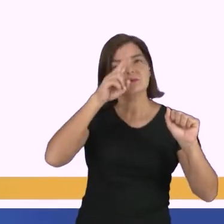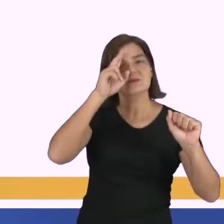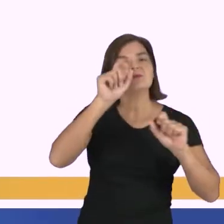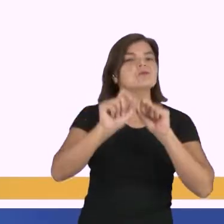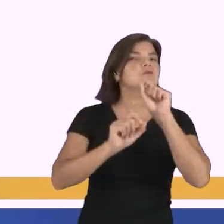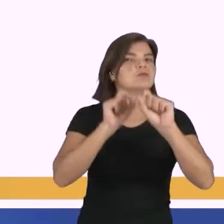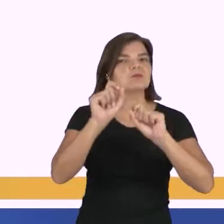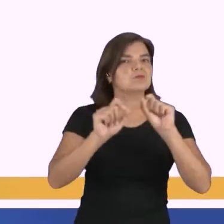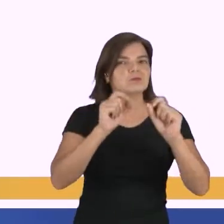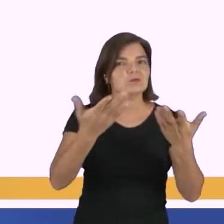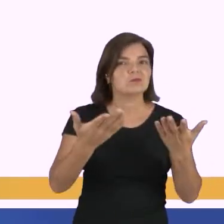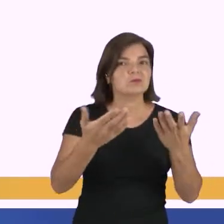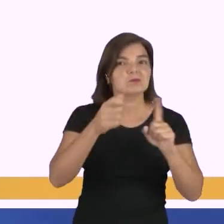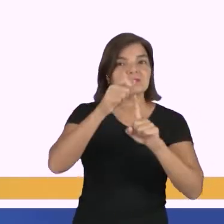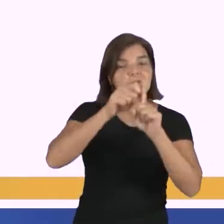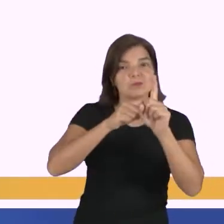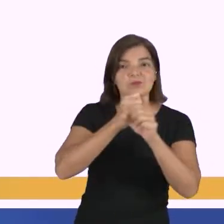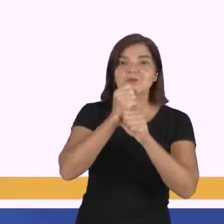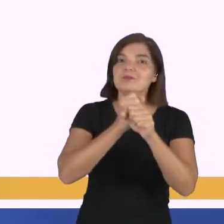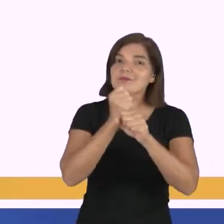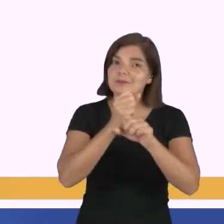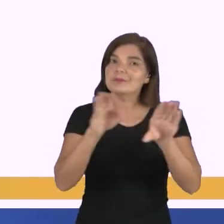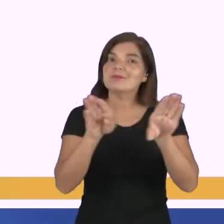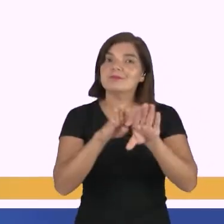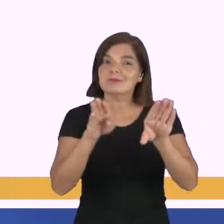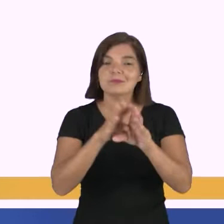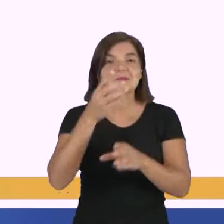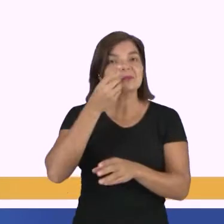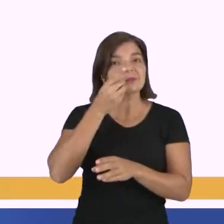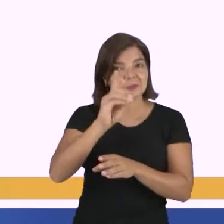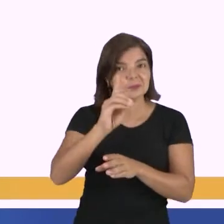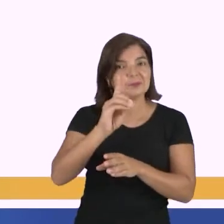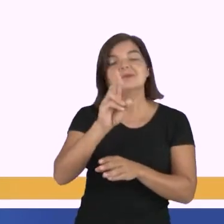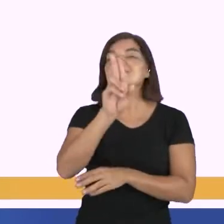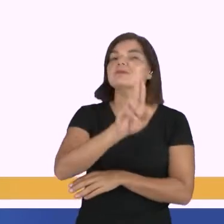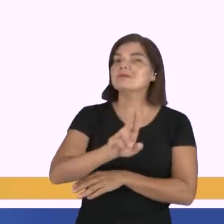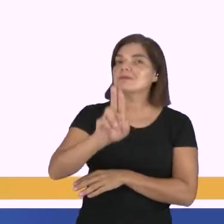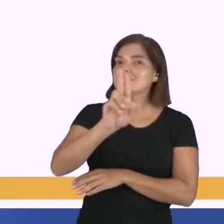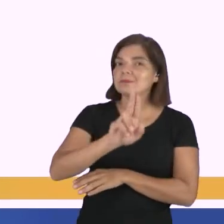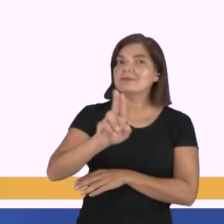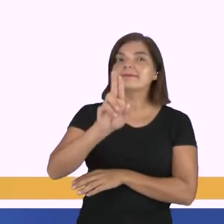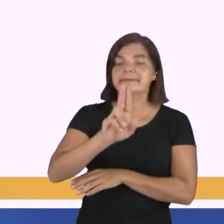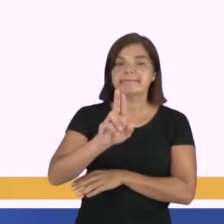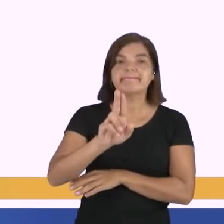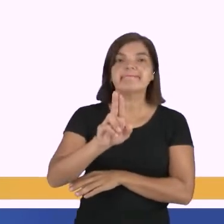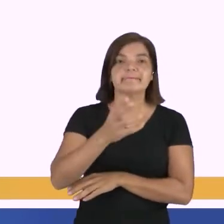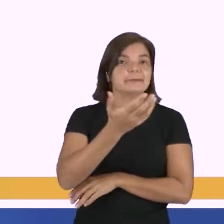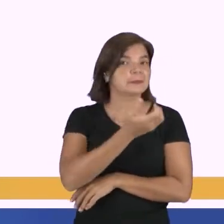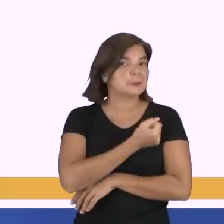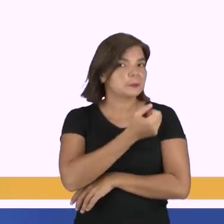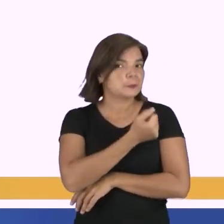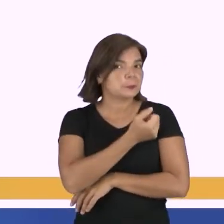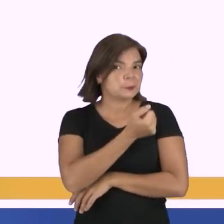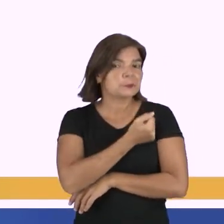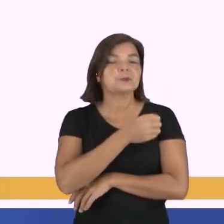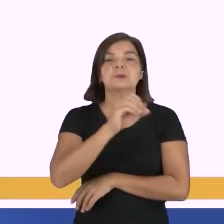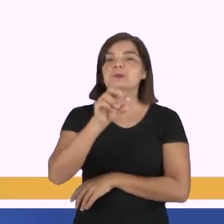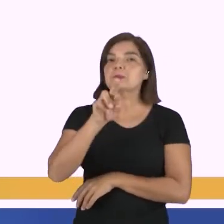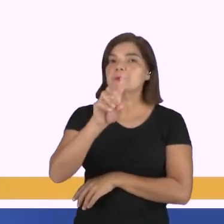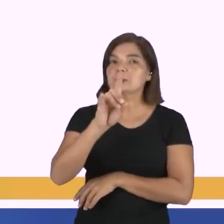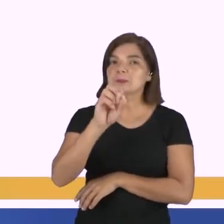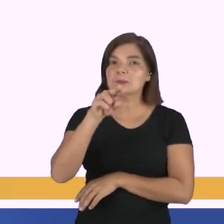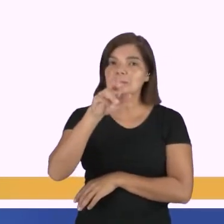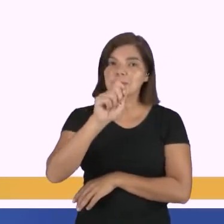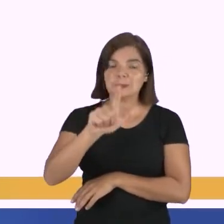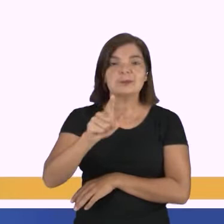né, um pouquinho sobre os meses do ano e também sobre as datas que a gente usa. No caso, a gente usa os números ordinais. A gente vai